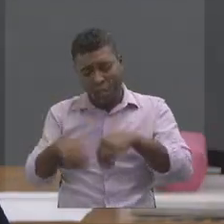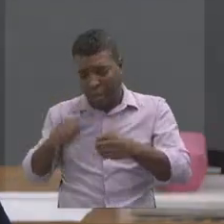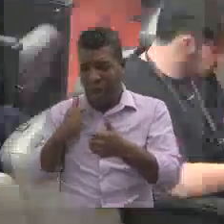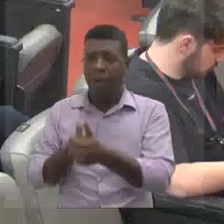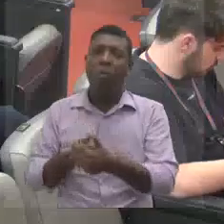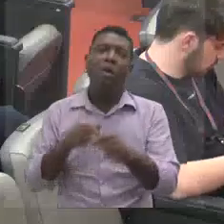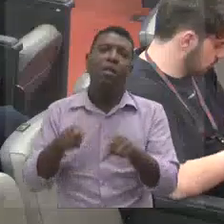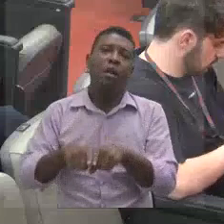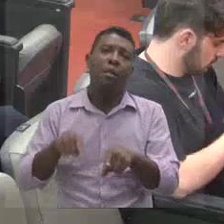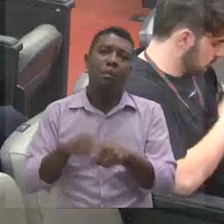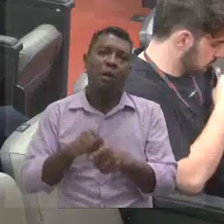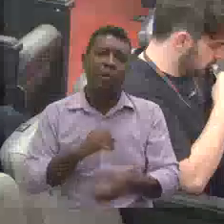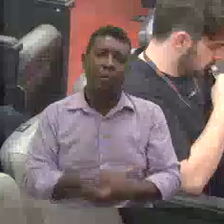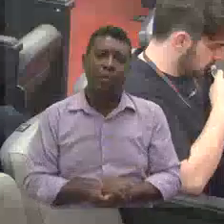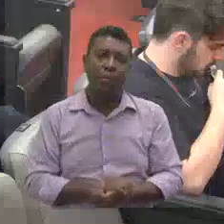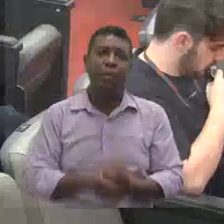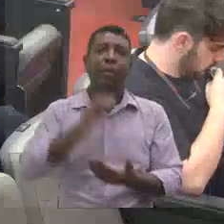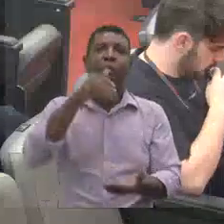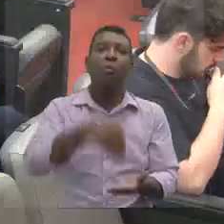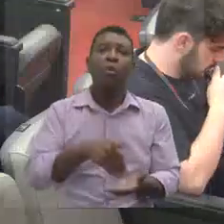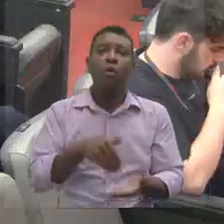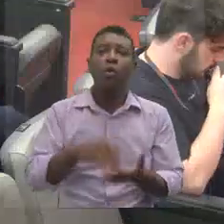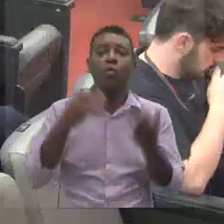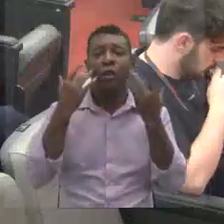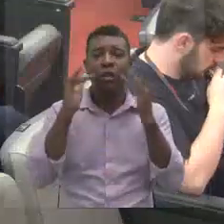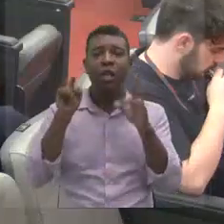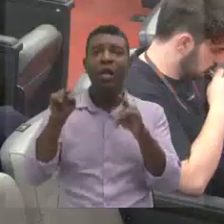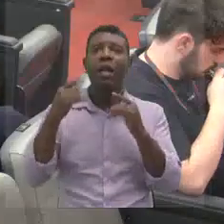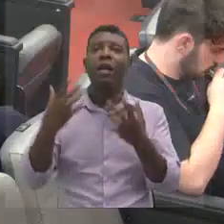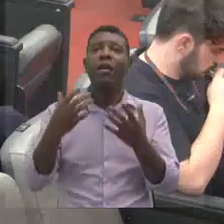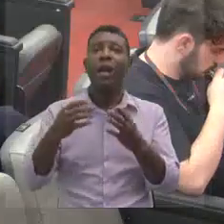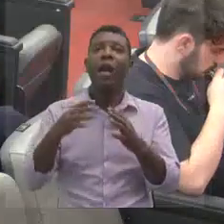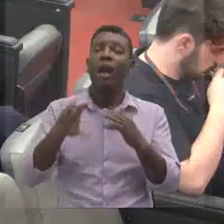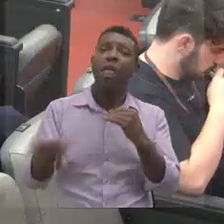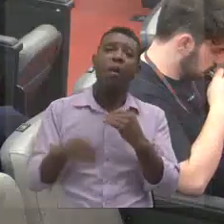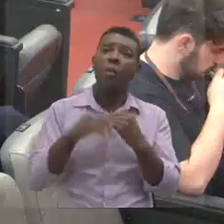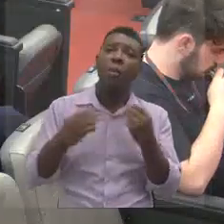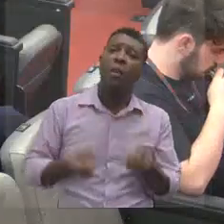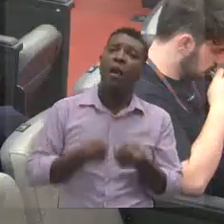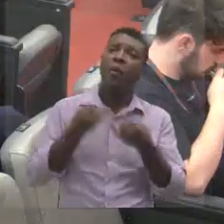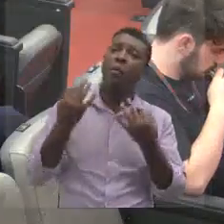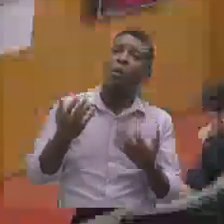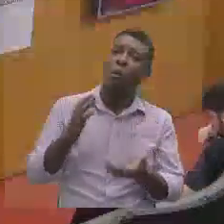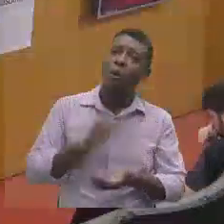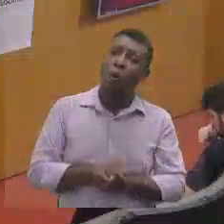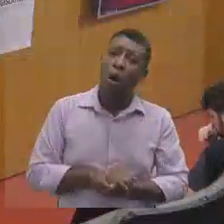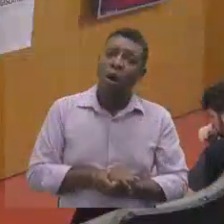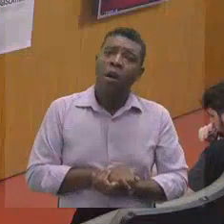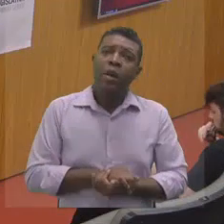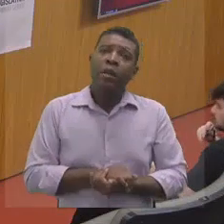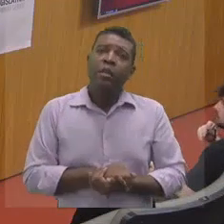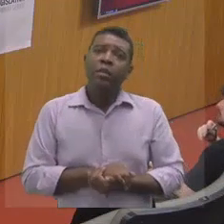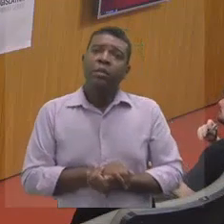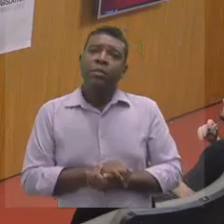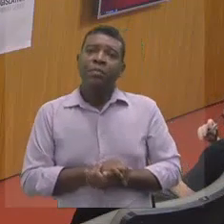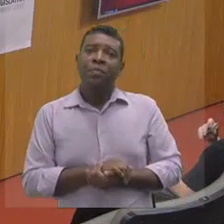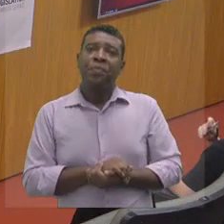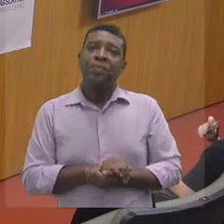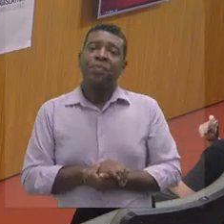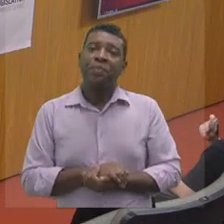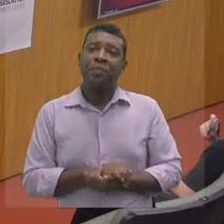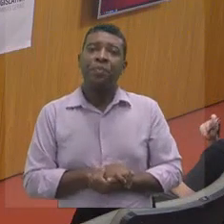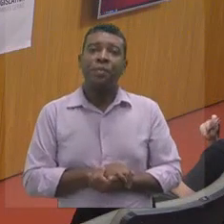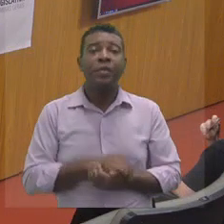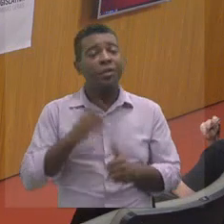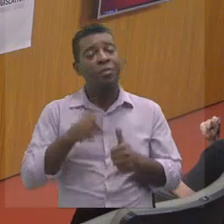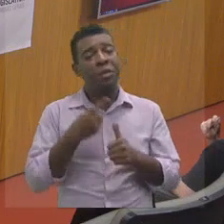é por fim aí não sei o Rodrigo você quer me complementar em relação a algum ponto só com relação aos pontos críticos é a primeira Boa tarde